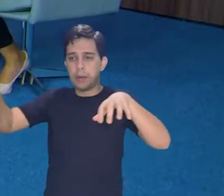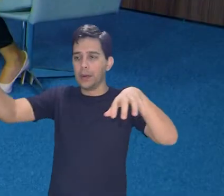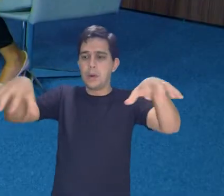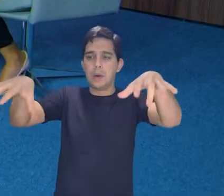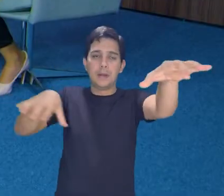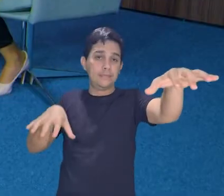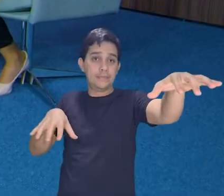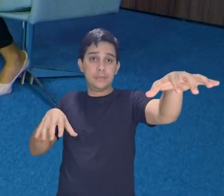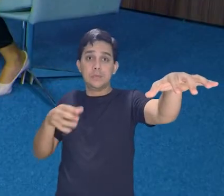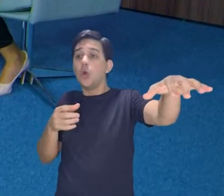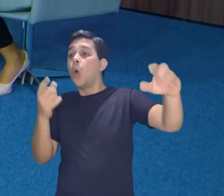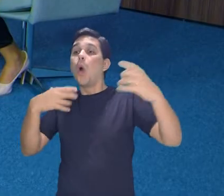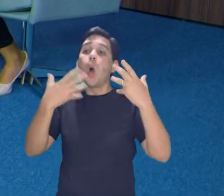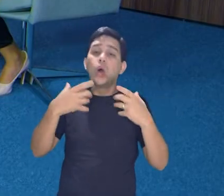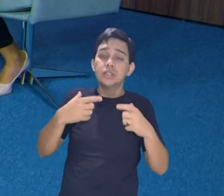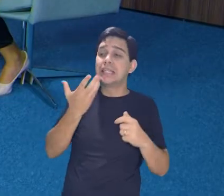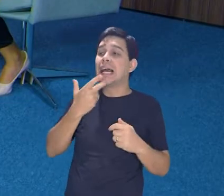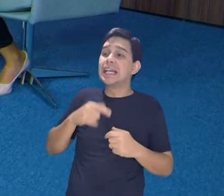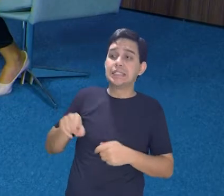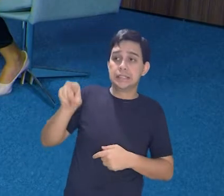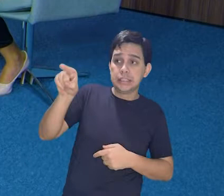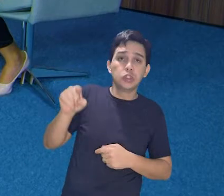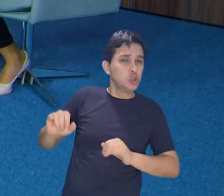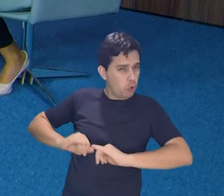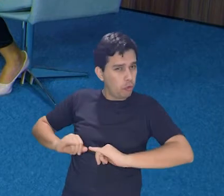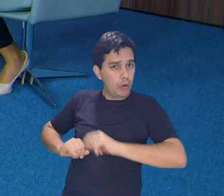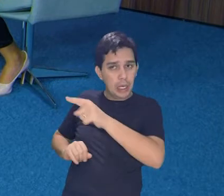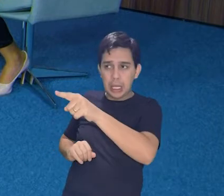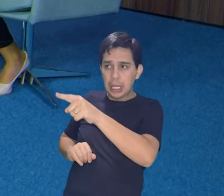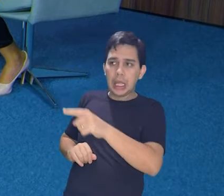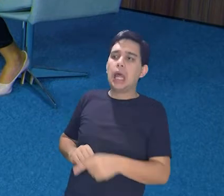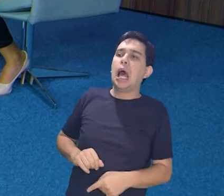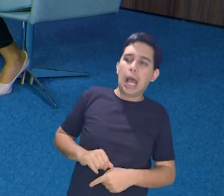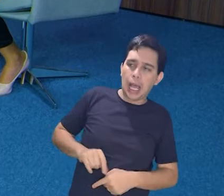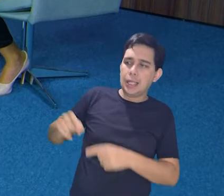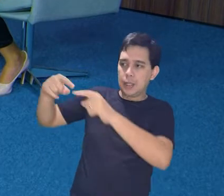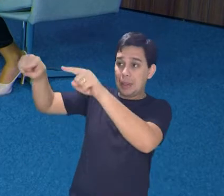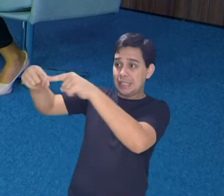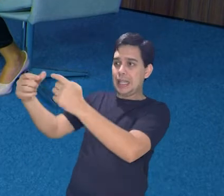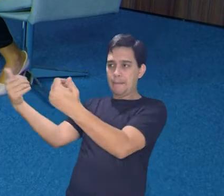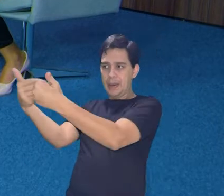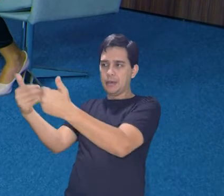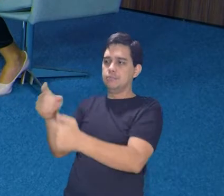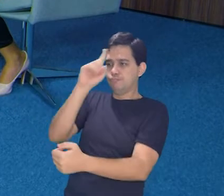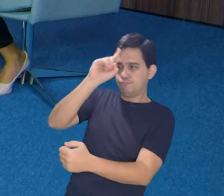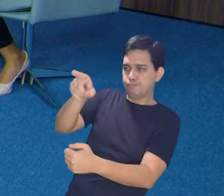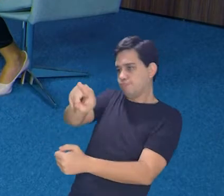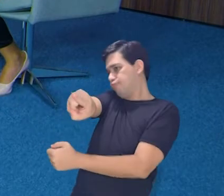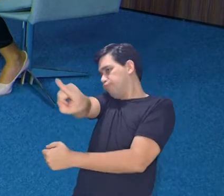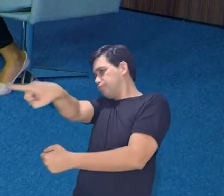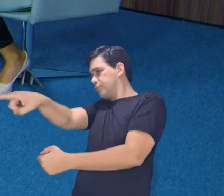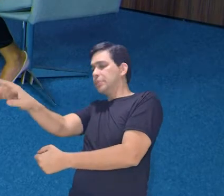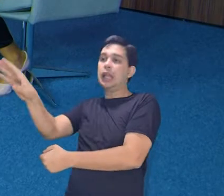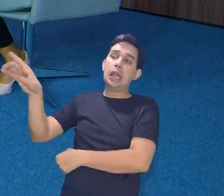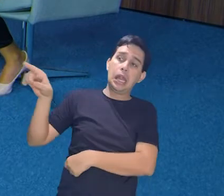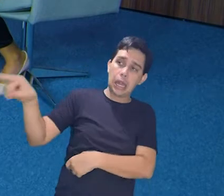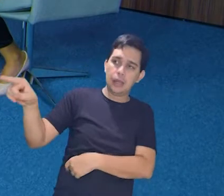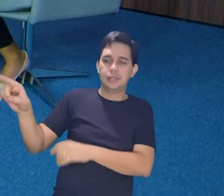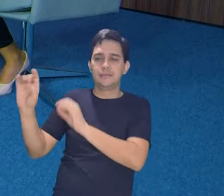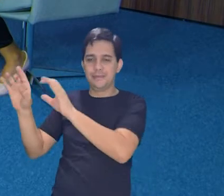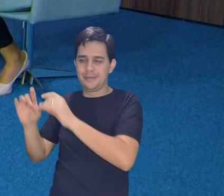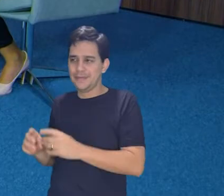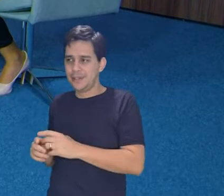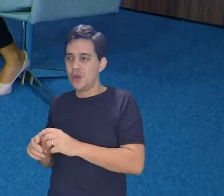está a criança. Então, por exemplo, se um juiz numa comarca do interior precisa ouvir uma criança, não há sala de depoimento especial